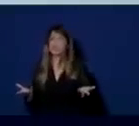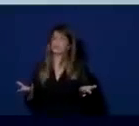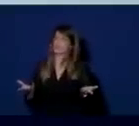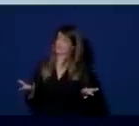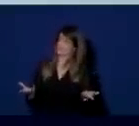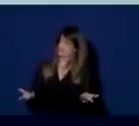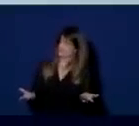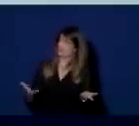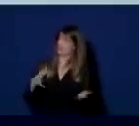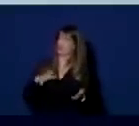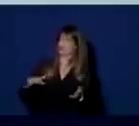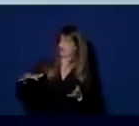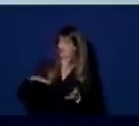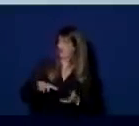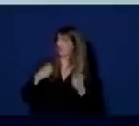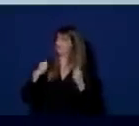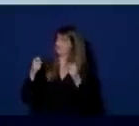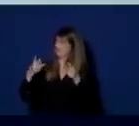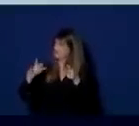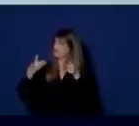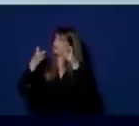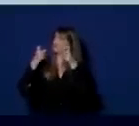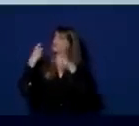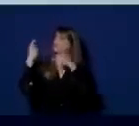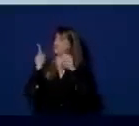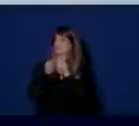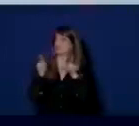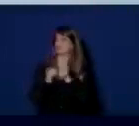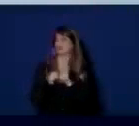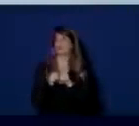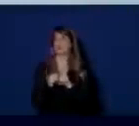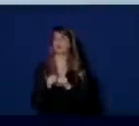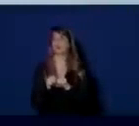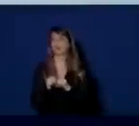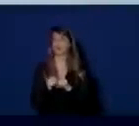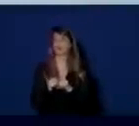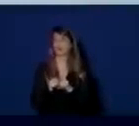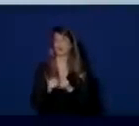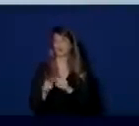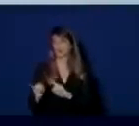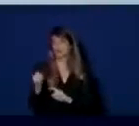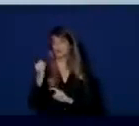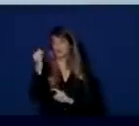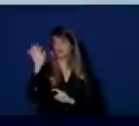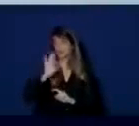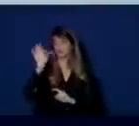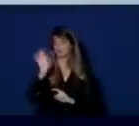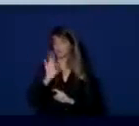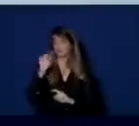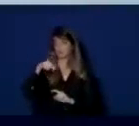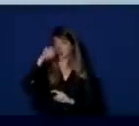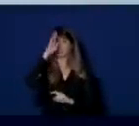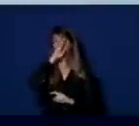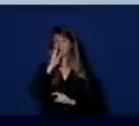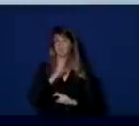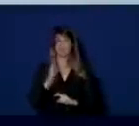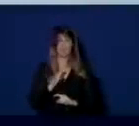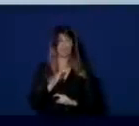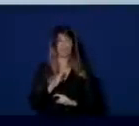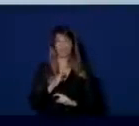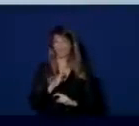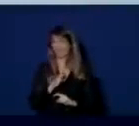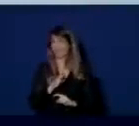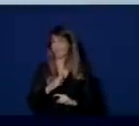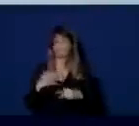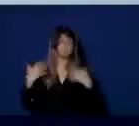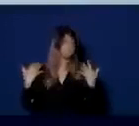eu acho que o mercado também tem essa percepção de que a taxa de juros no Brasil ela está